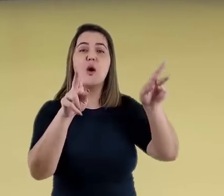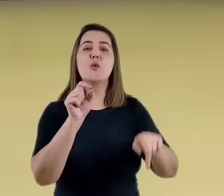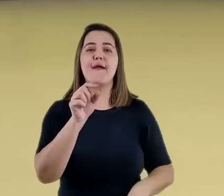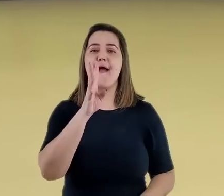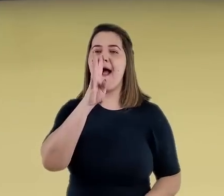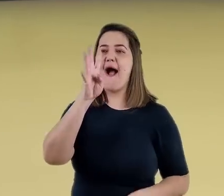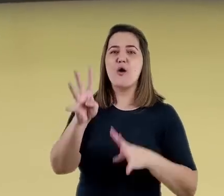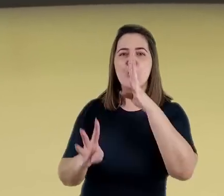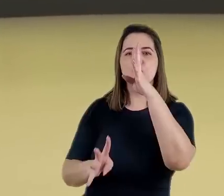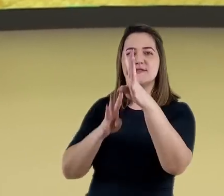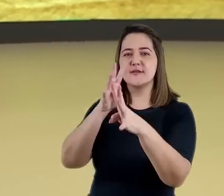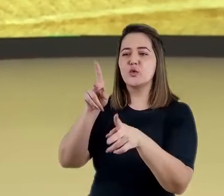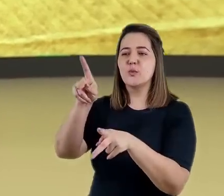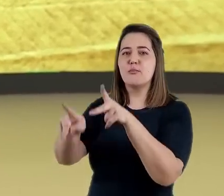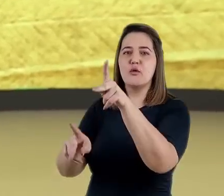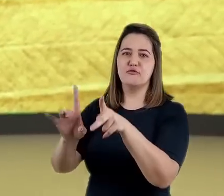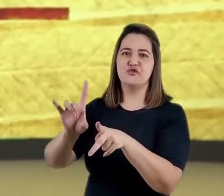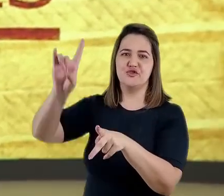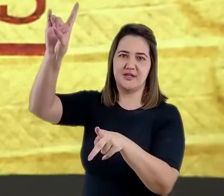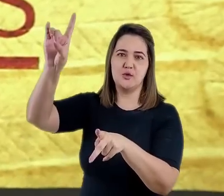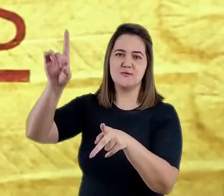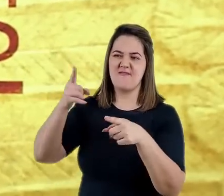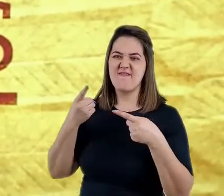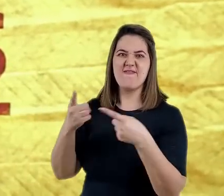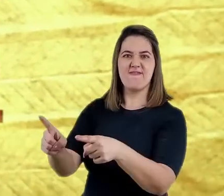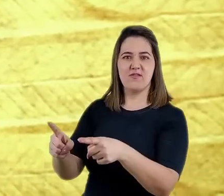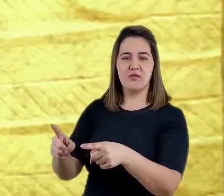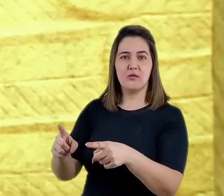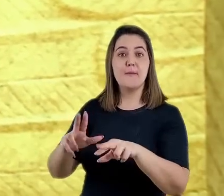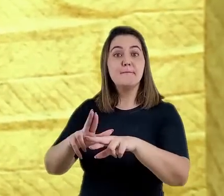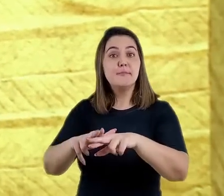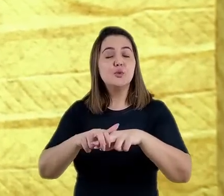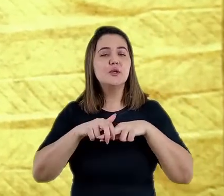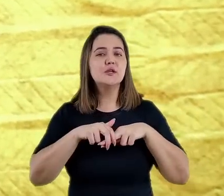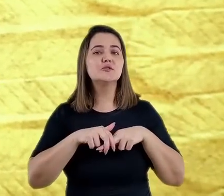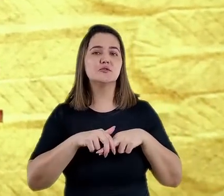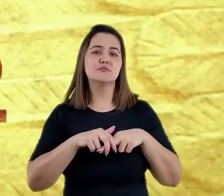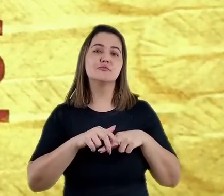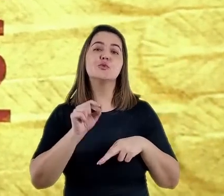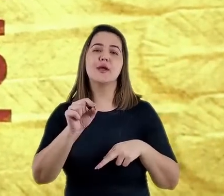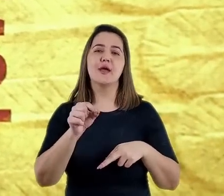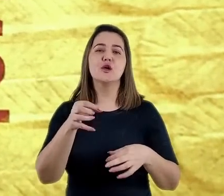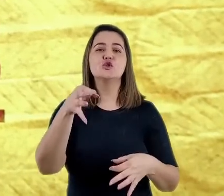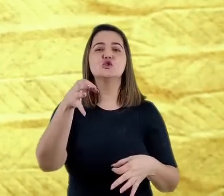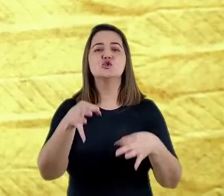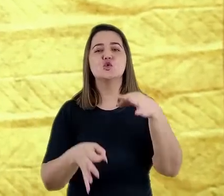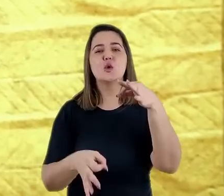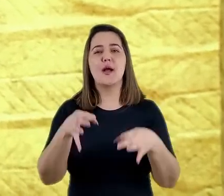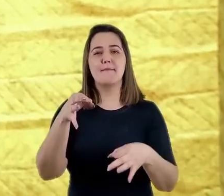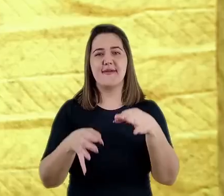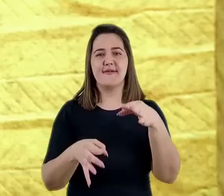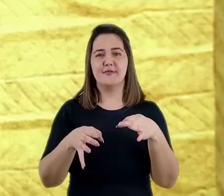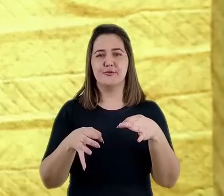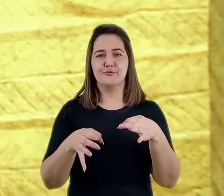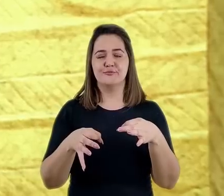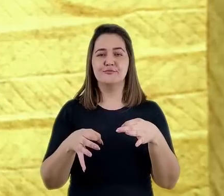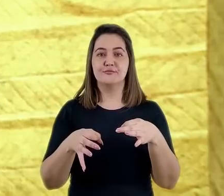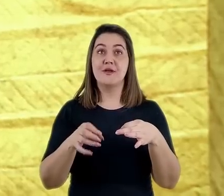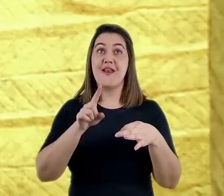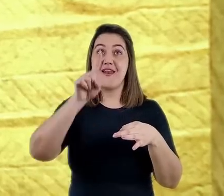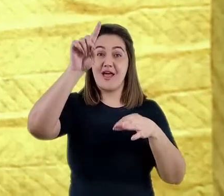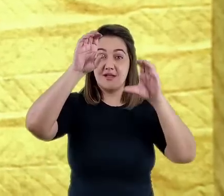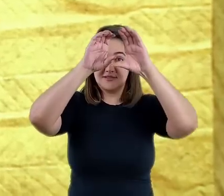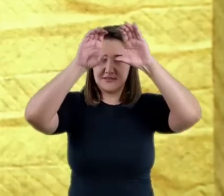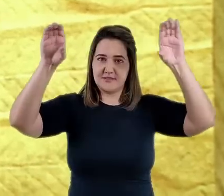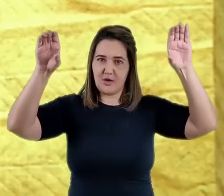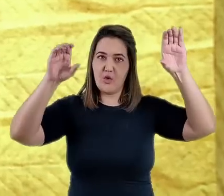12, verso 10. Provavelmente, a atitude dele alude ao julgamento de uma testemunha maliciosa